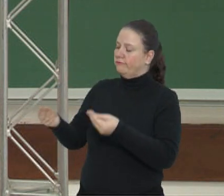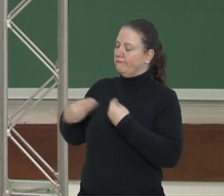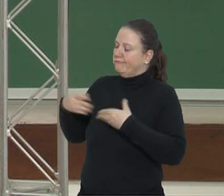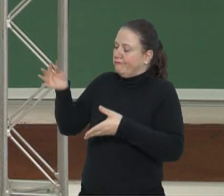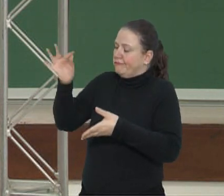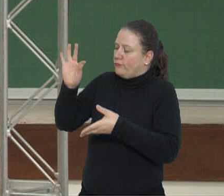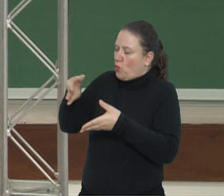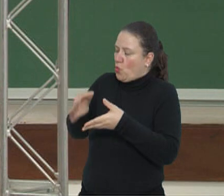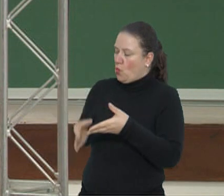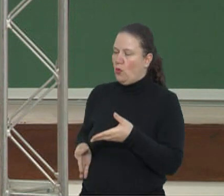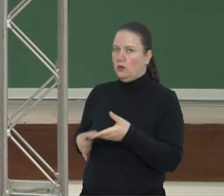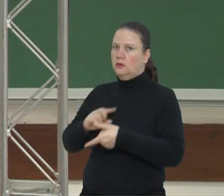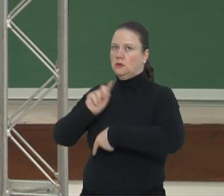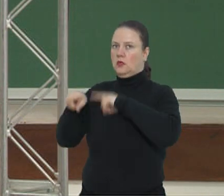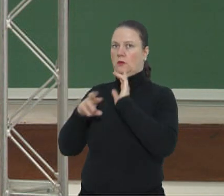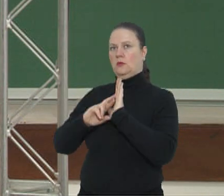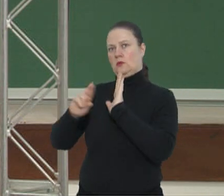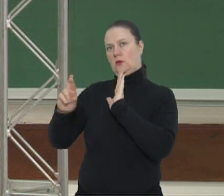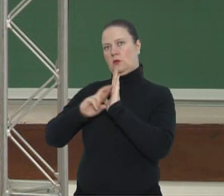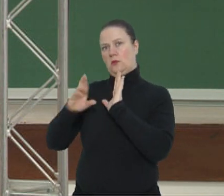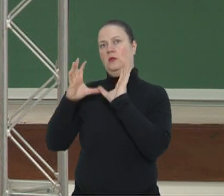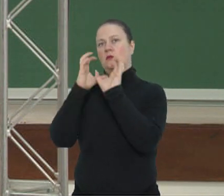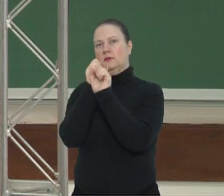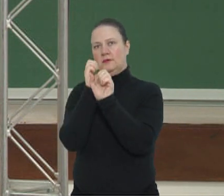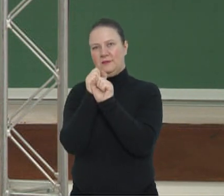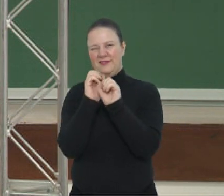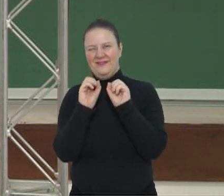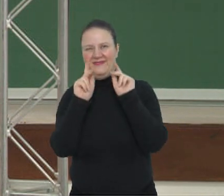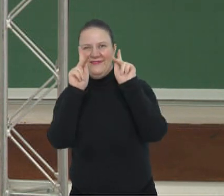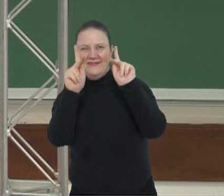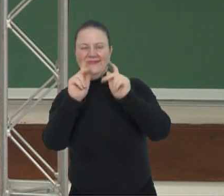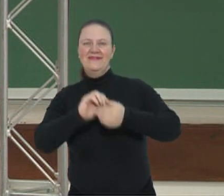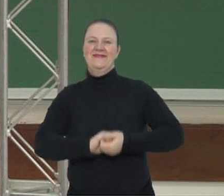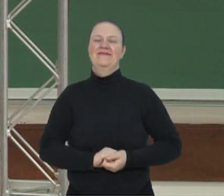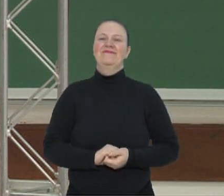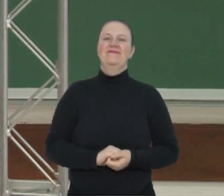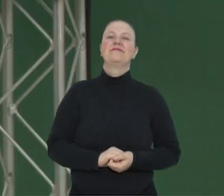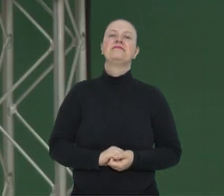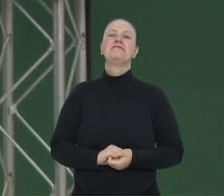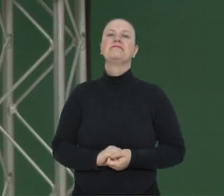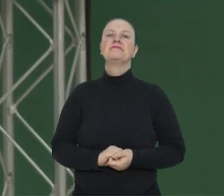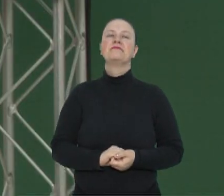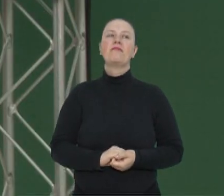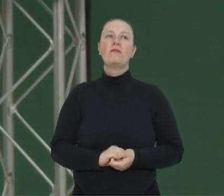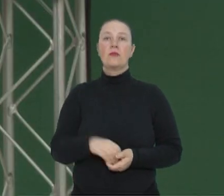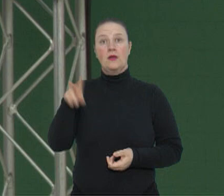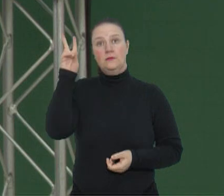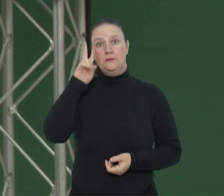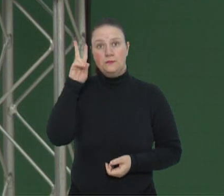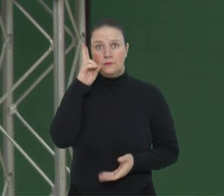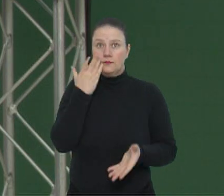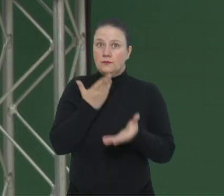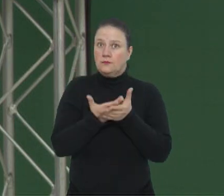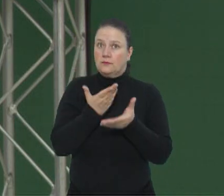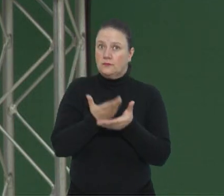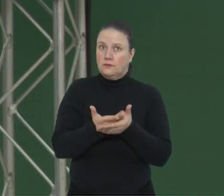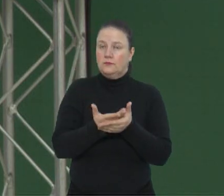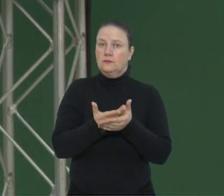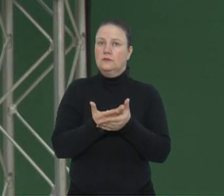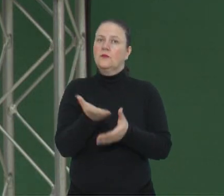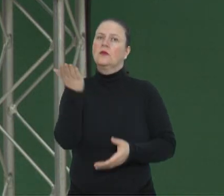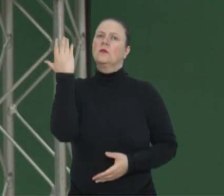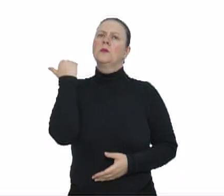um feedback melhor aí para vocês, ok? Vamos lá. Relembrando o que estudamos na